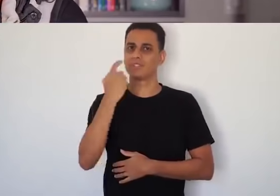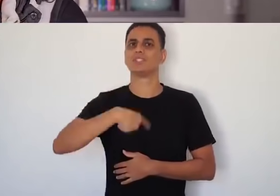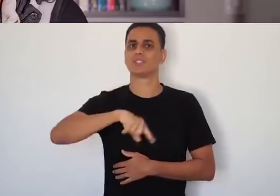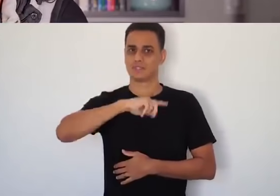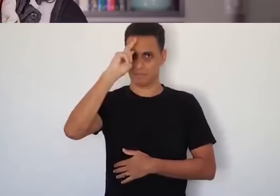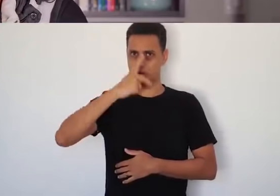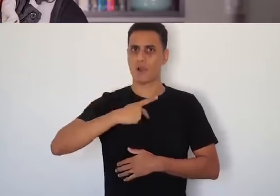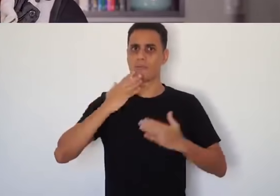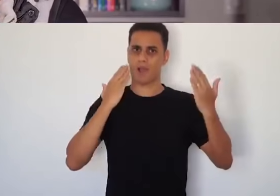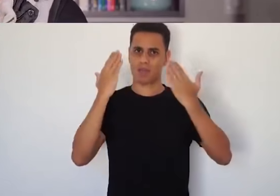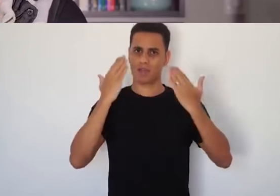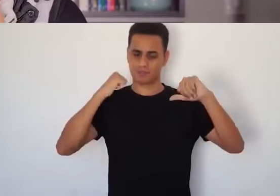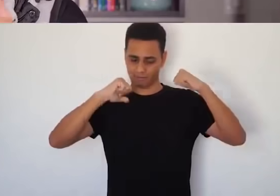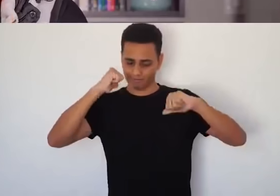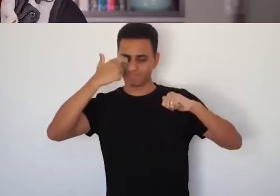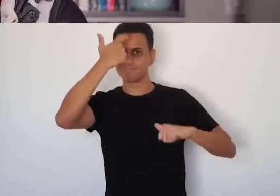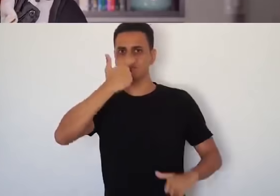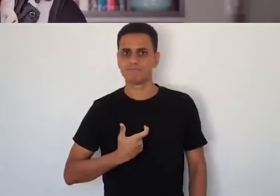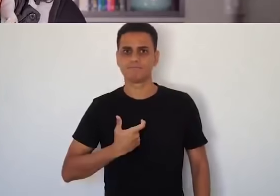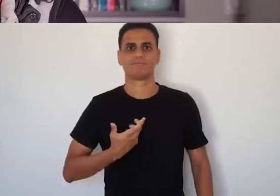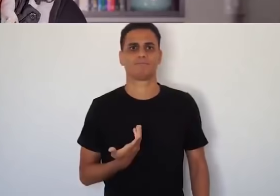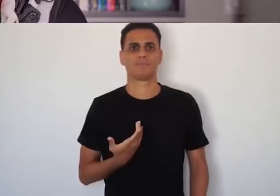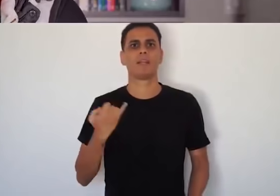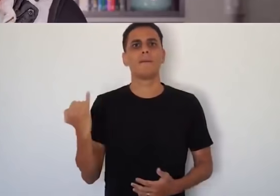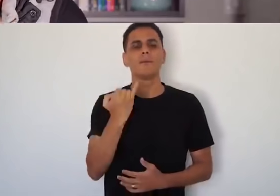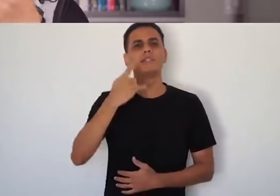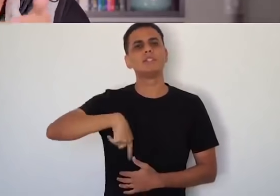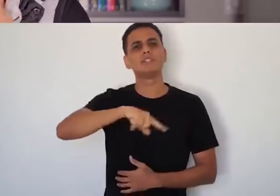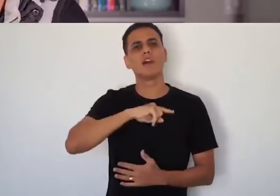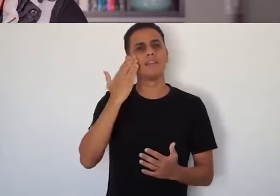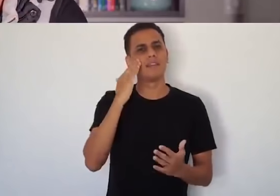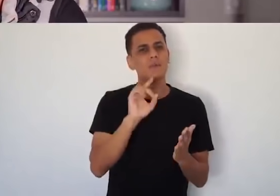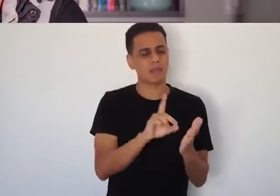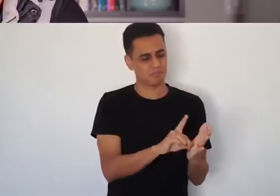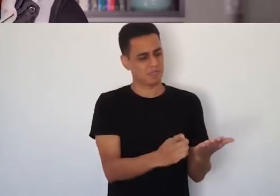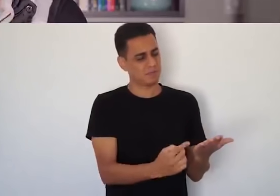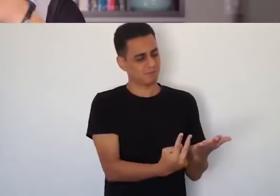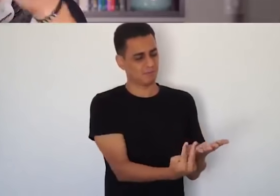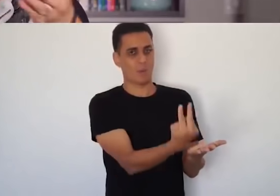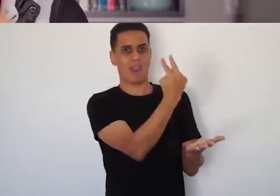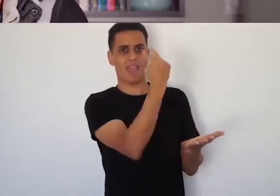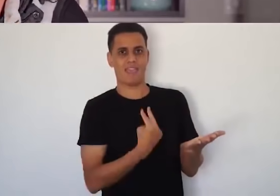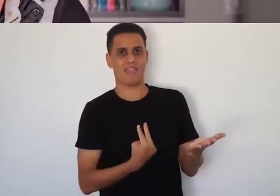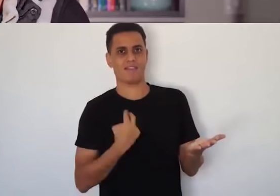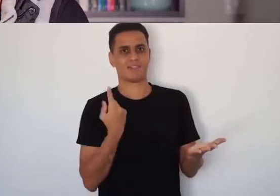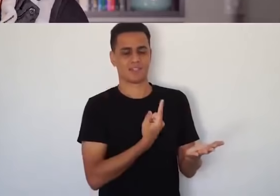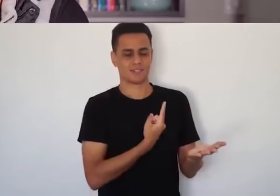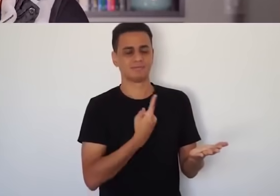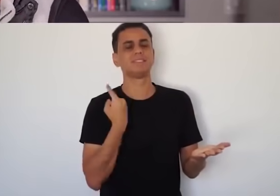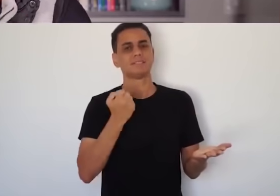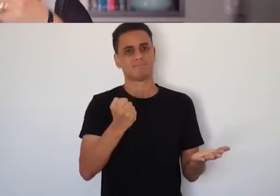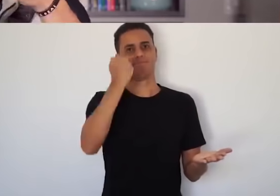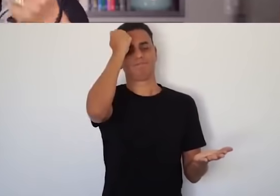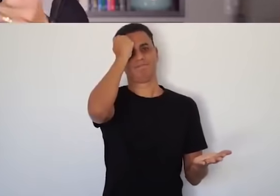nós vamos poder realmente atrair pessoas a Deus. Eu quero orar, portanto, hoje. Quero orar por você também, querido, que